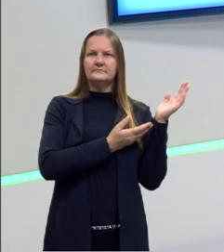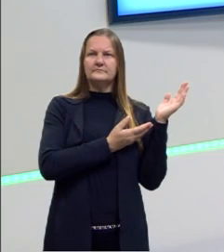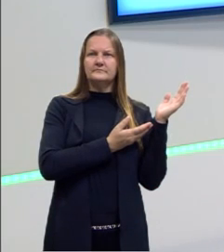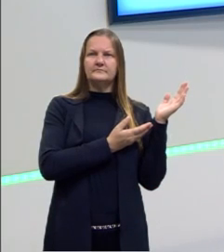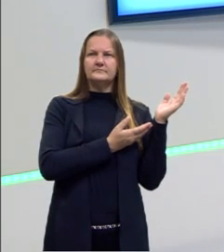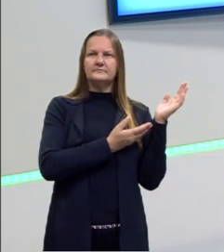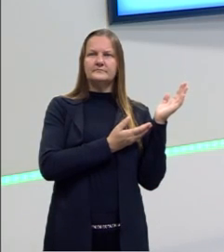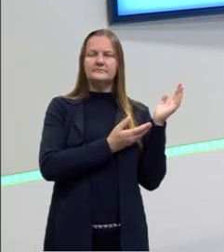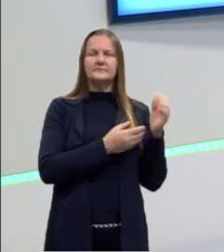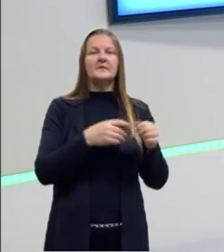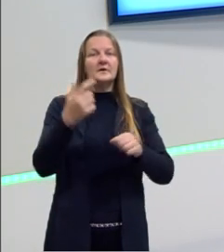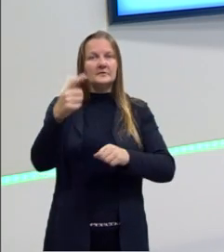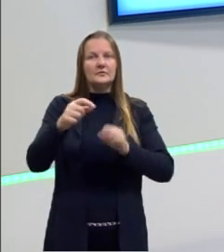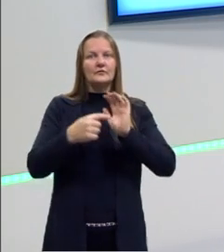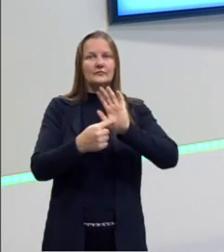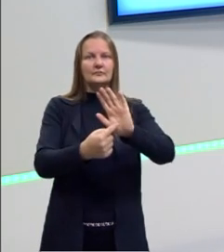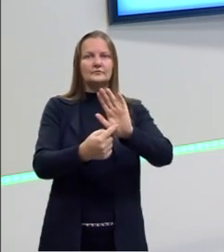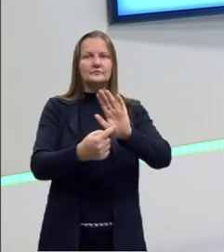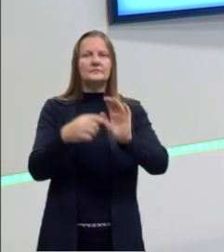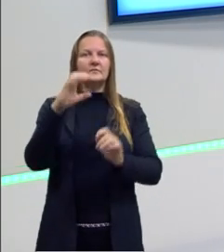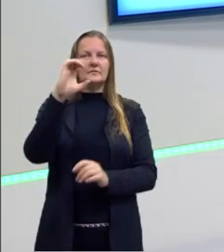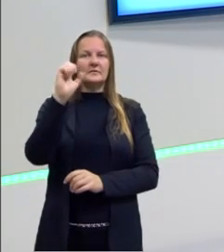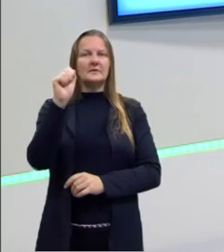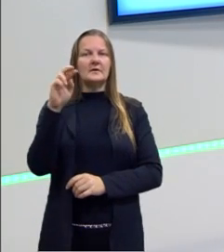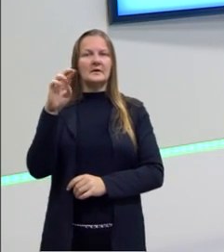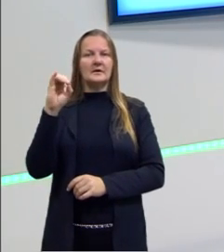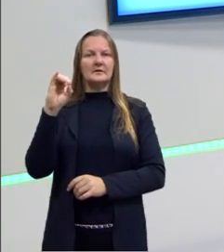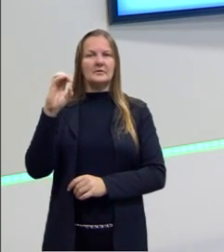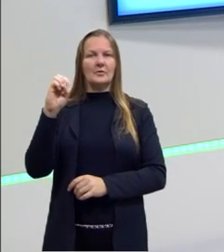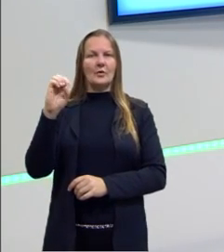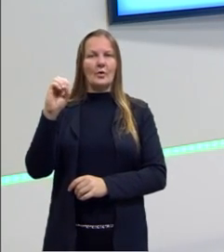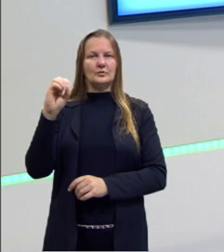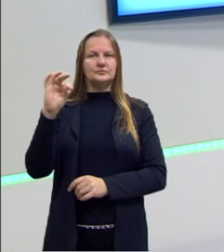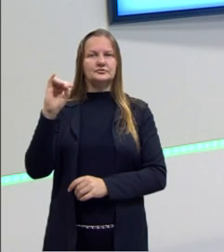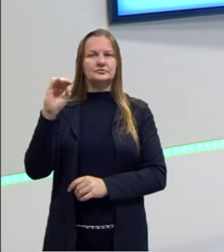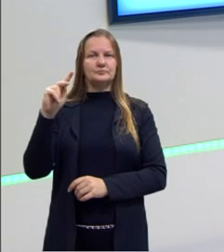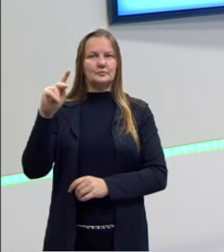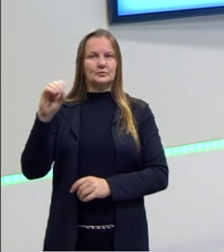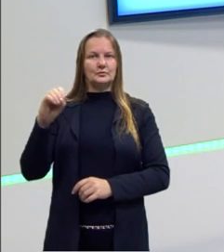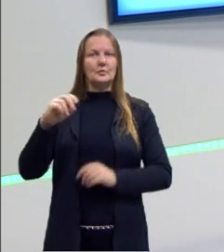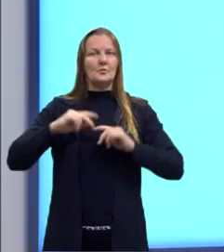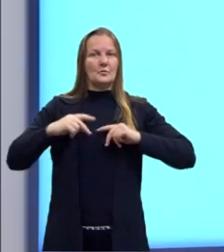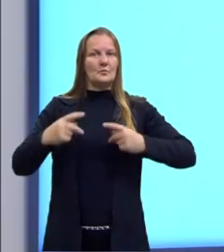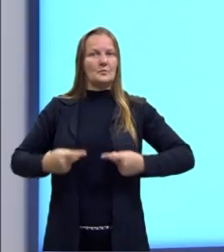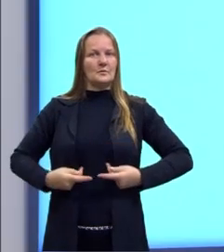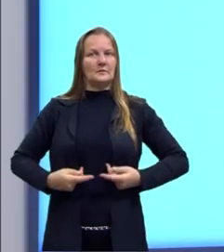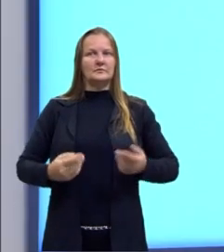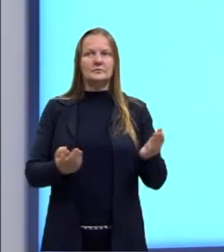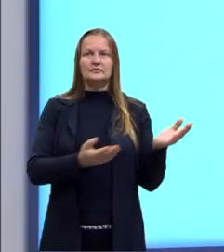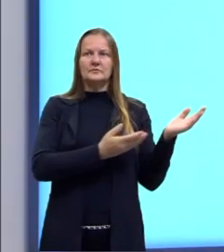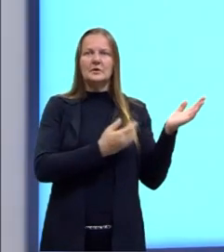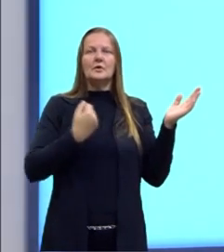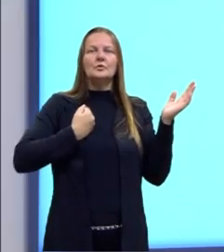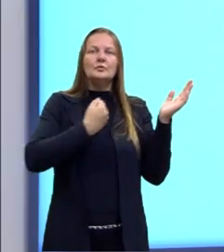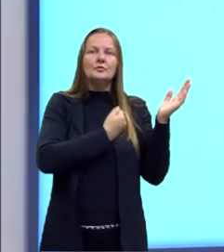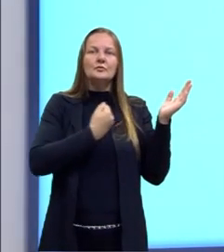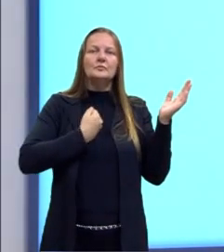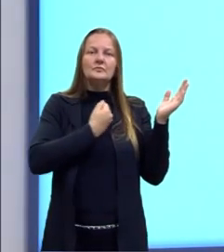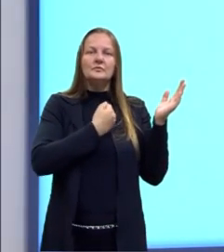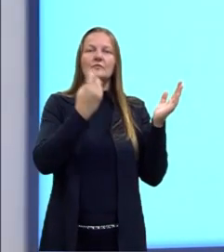e aqui mais uma vez né o cariótipo humano então nós vemos aqui representados por números